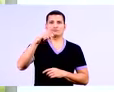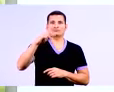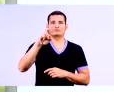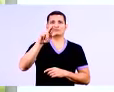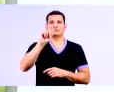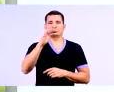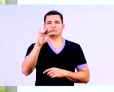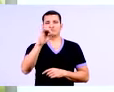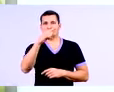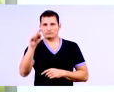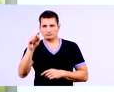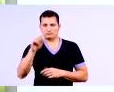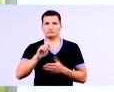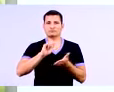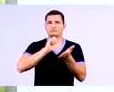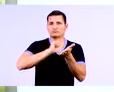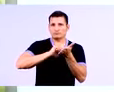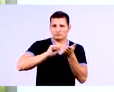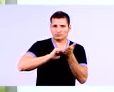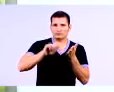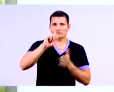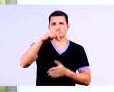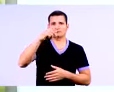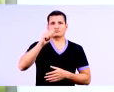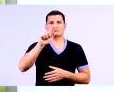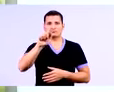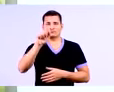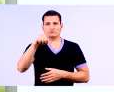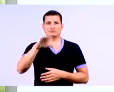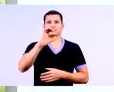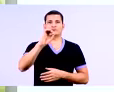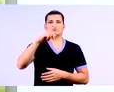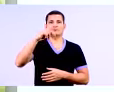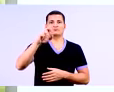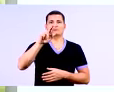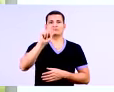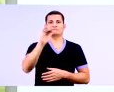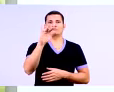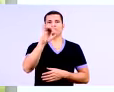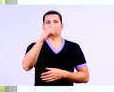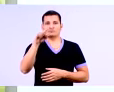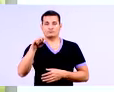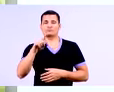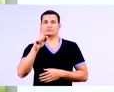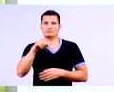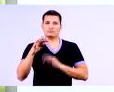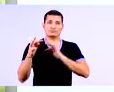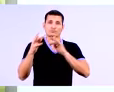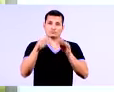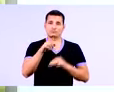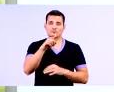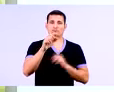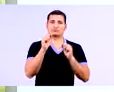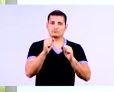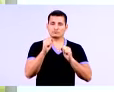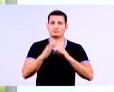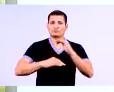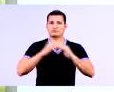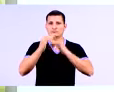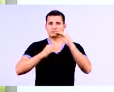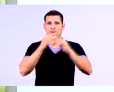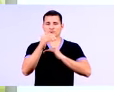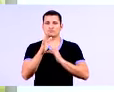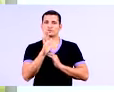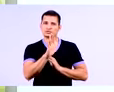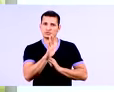uma operação, escrever na página é uma operação. Tudo isso é uma operação que você pode desenvolver e deixar disponível dentro